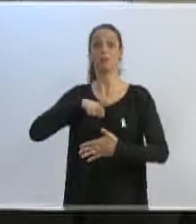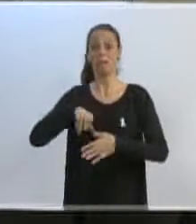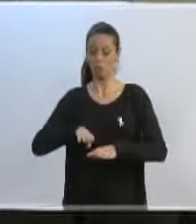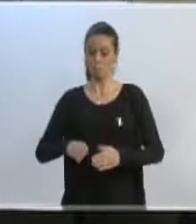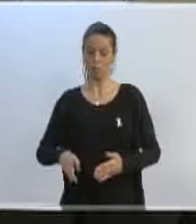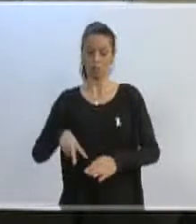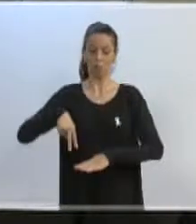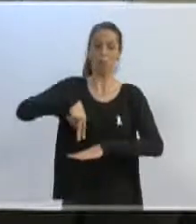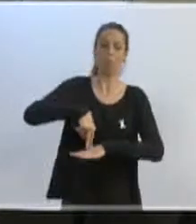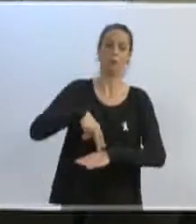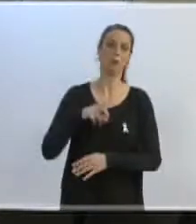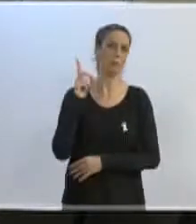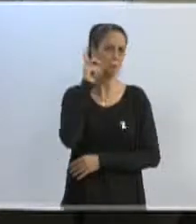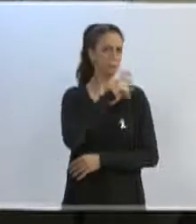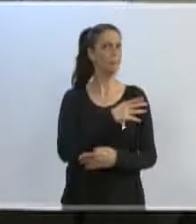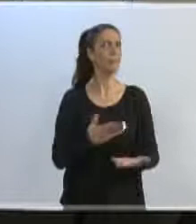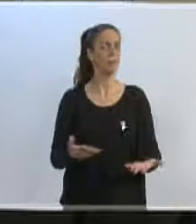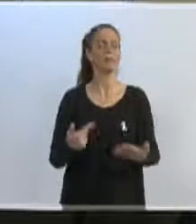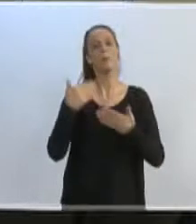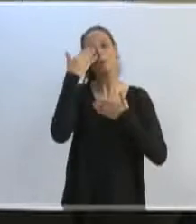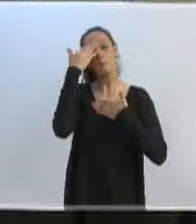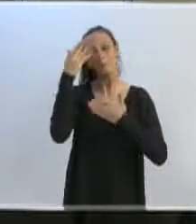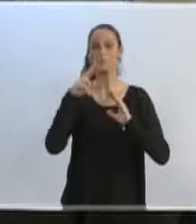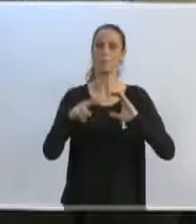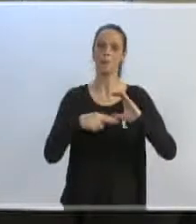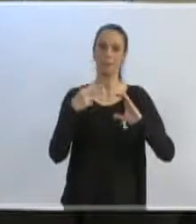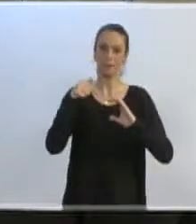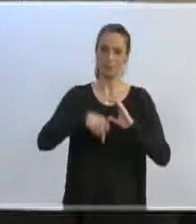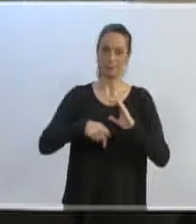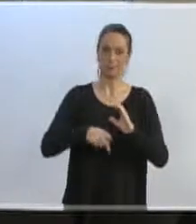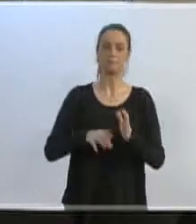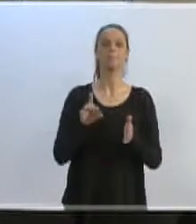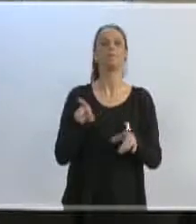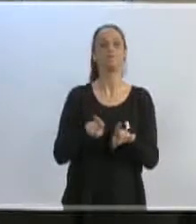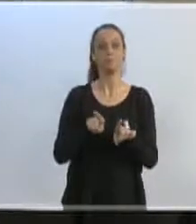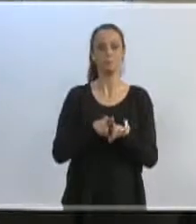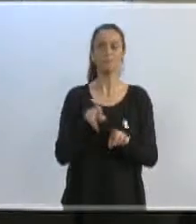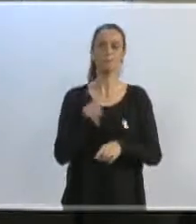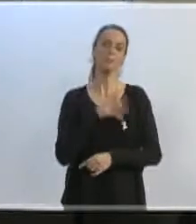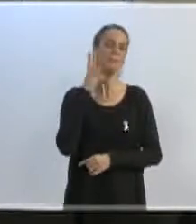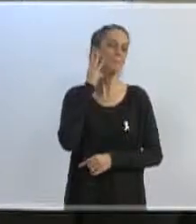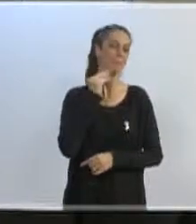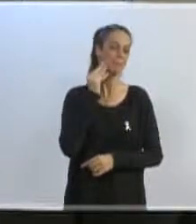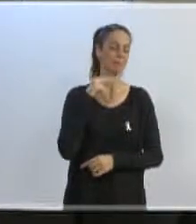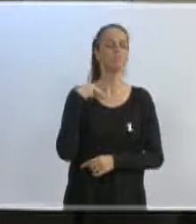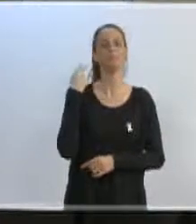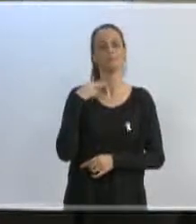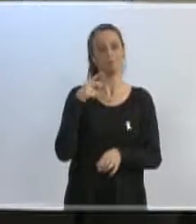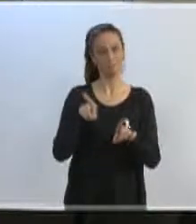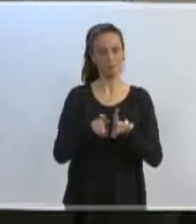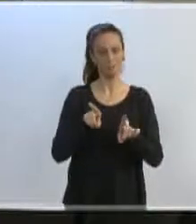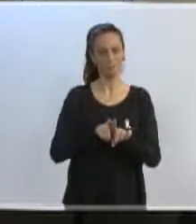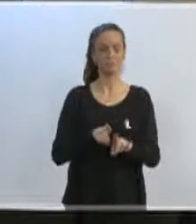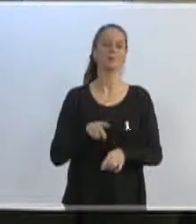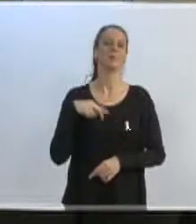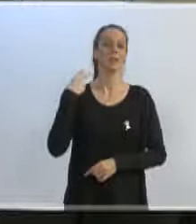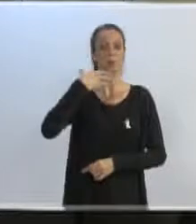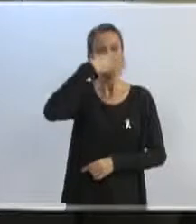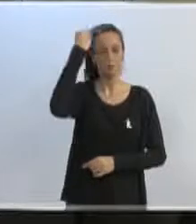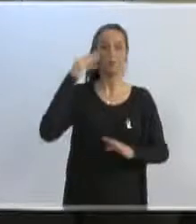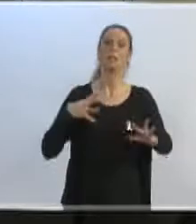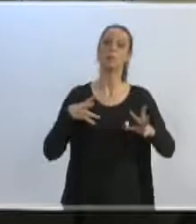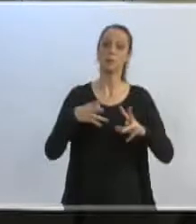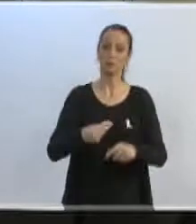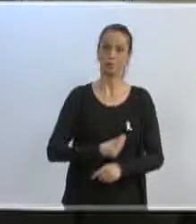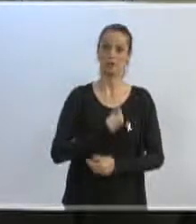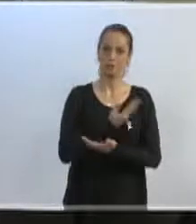dá. Então, assim, agradeço a essa casa, ao professor Gilson, vereador Gilson, ao Alexandre e a todos vocês